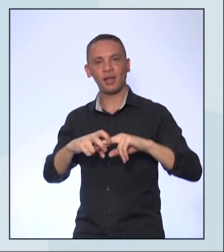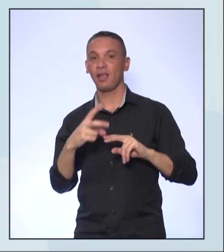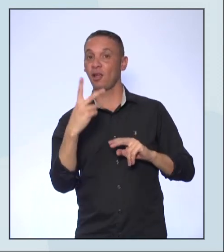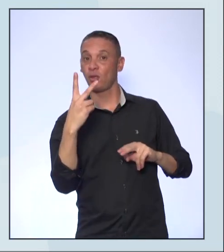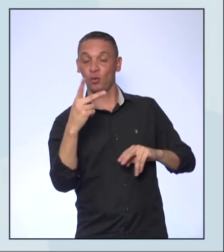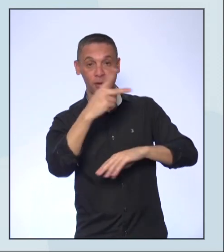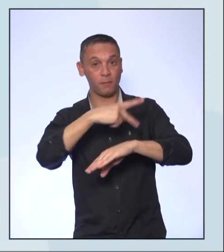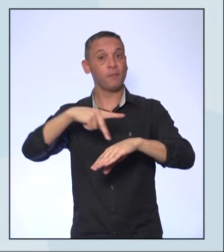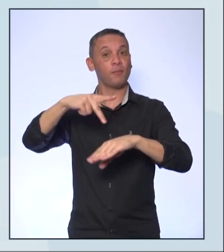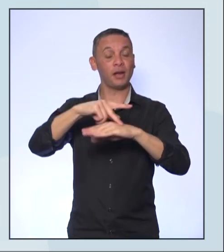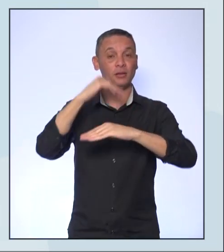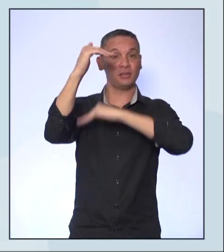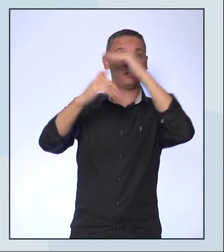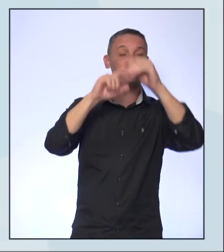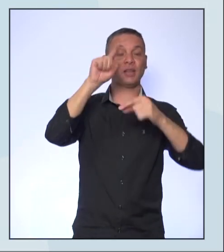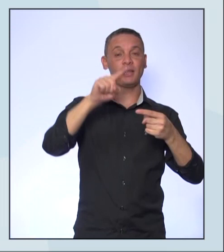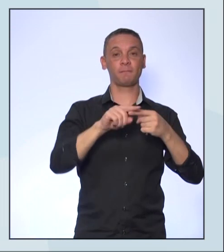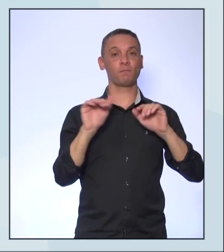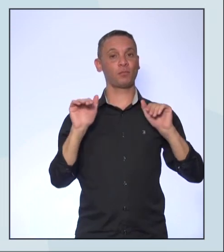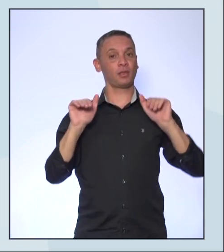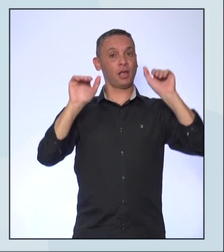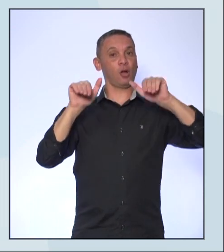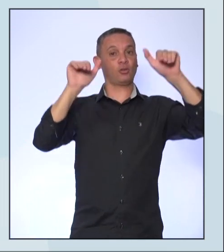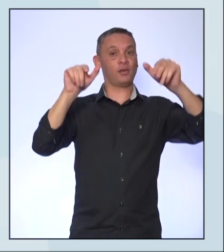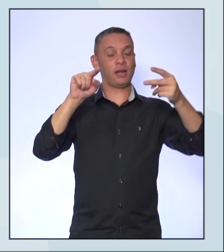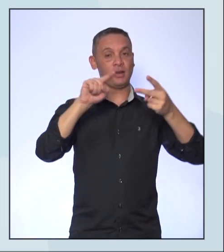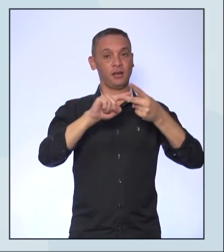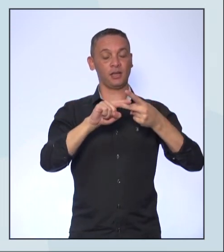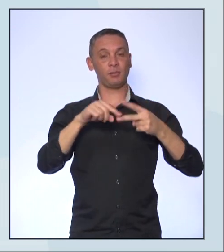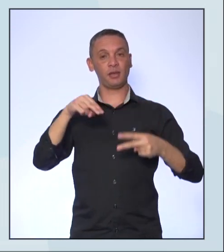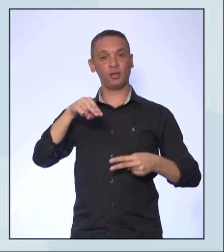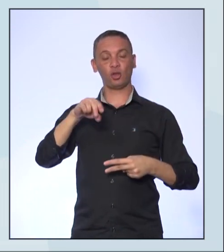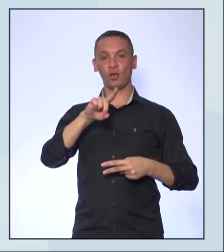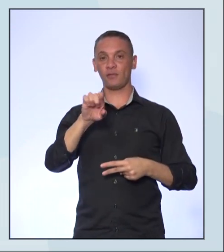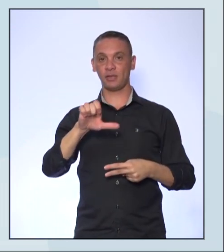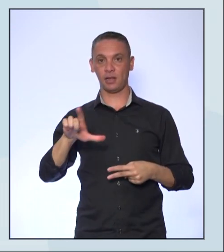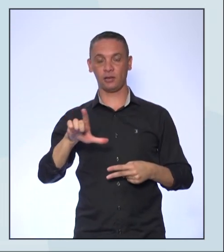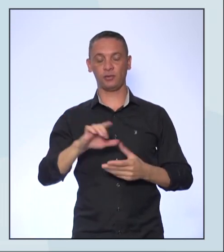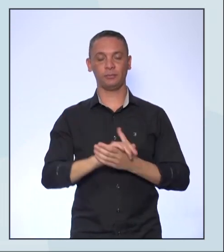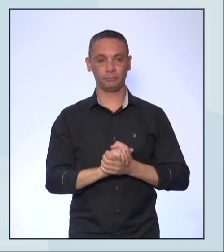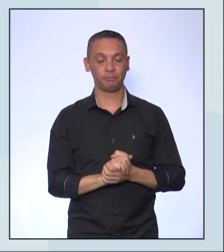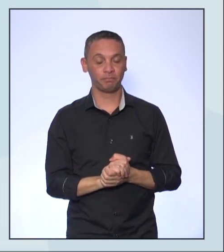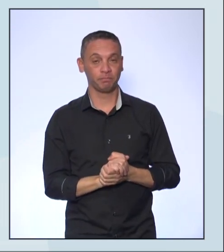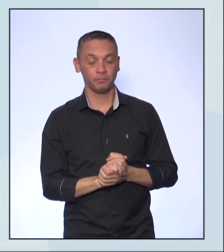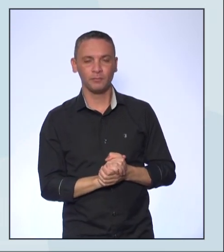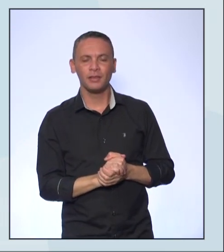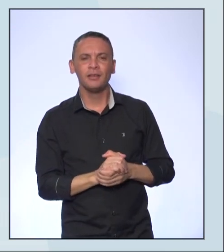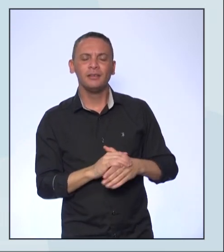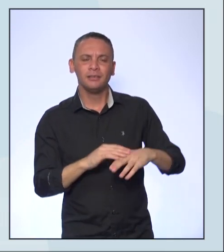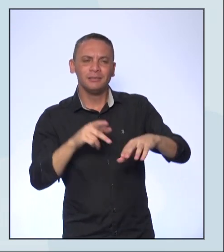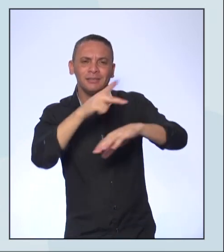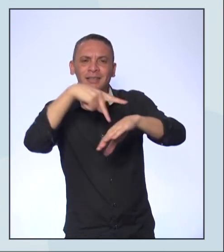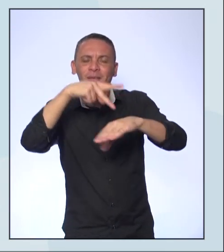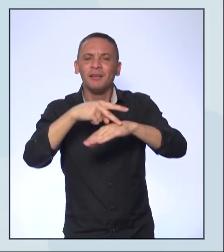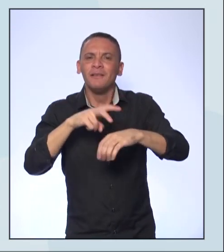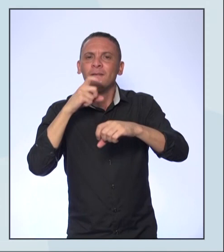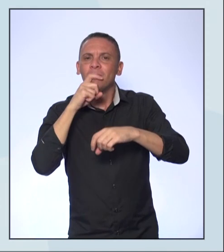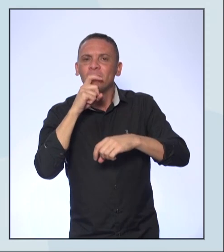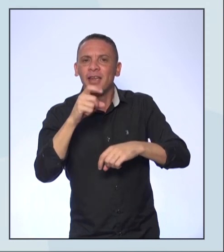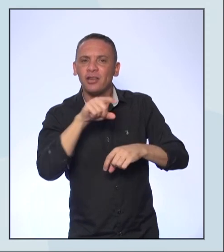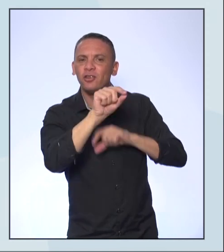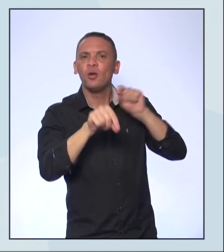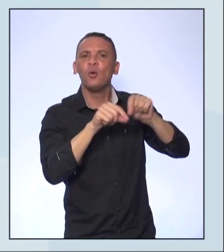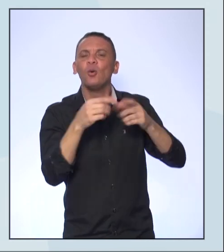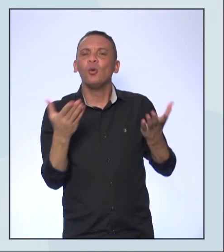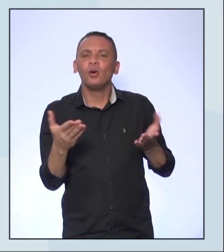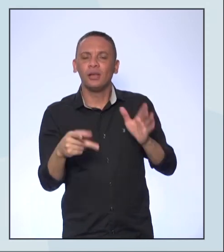aí a Austrália e a Nova Zelândia como sendo países do hemisfério norte. E na questão aí dos países verdes, são os países subdesenvolvidos, os países